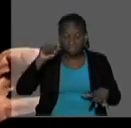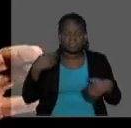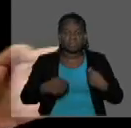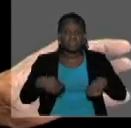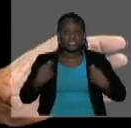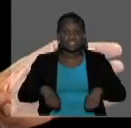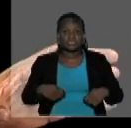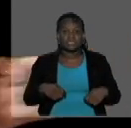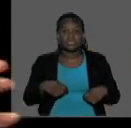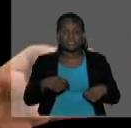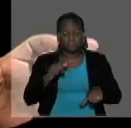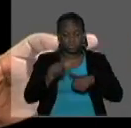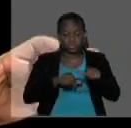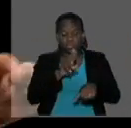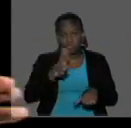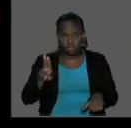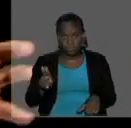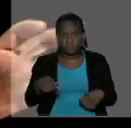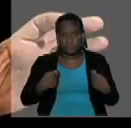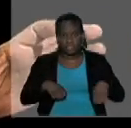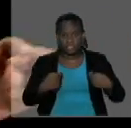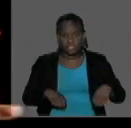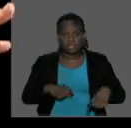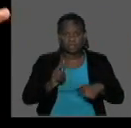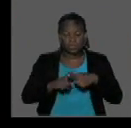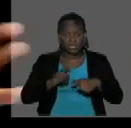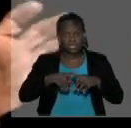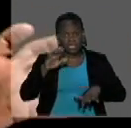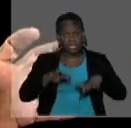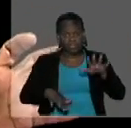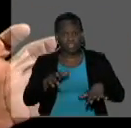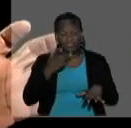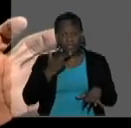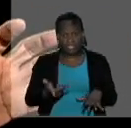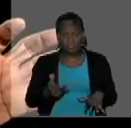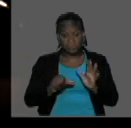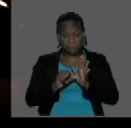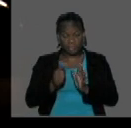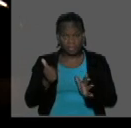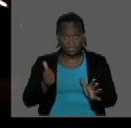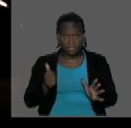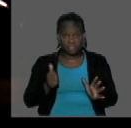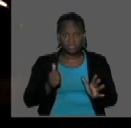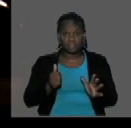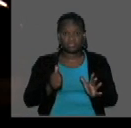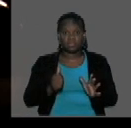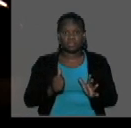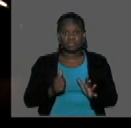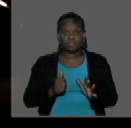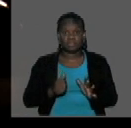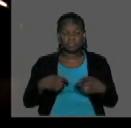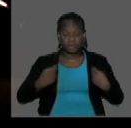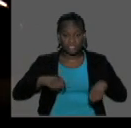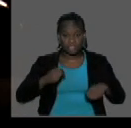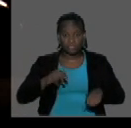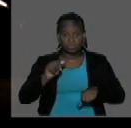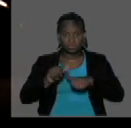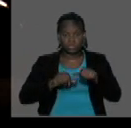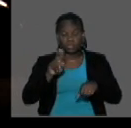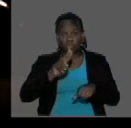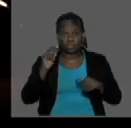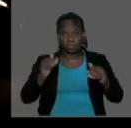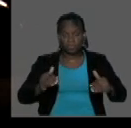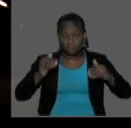tem que ser renomeado. Estou dizendo isso talvez pela primeira vez, né? Que é ser chamados